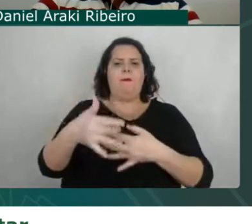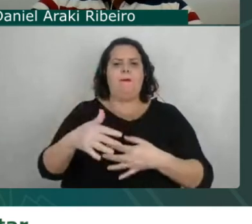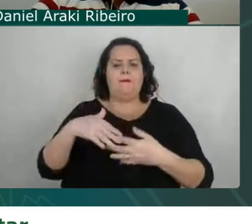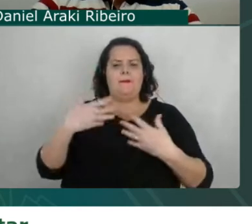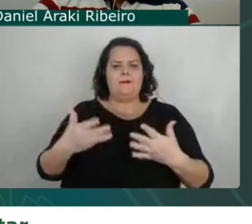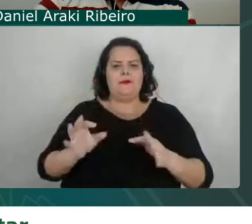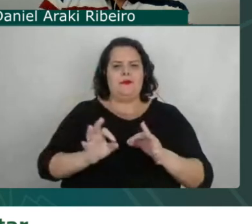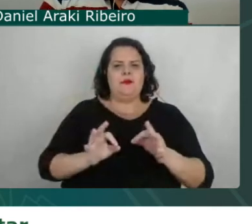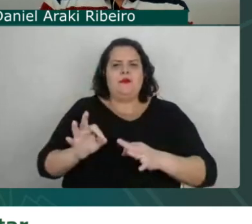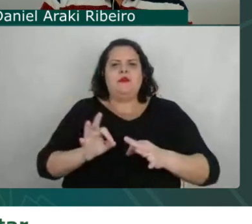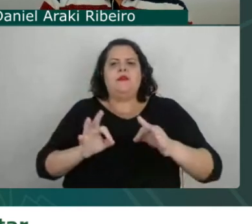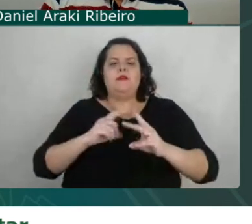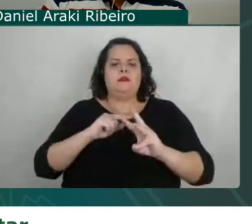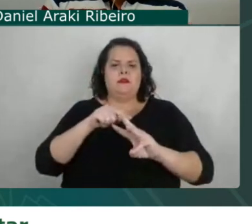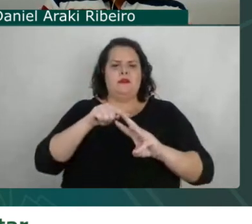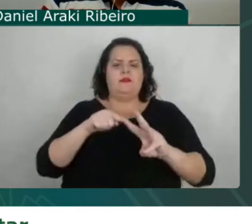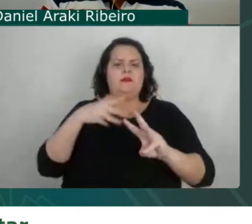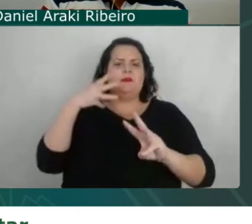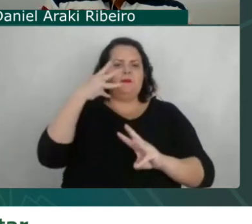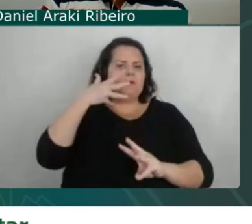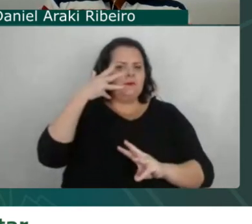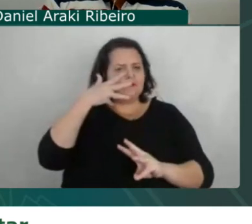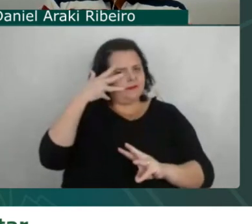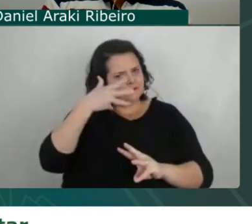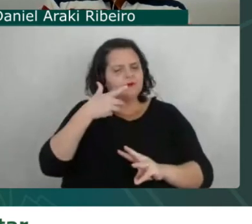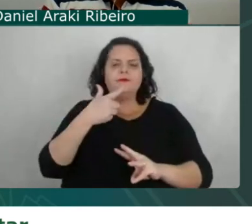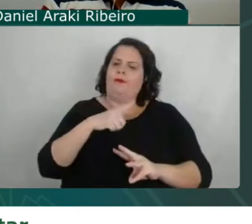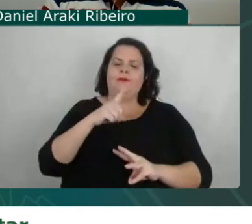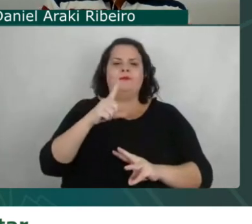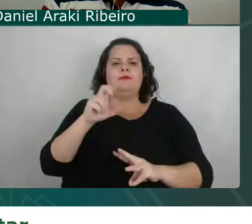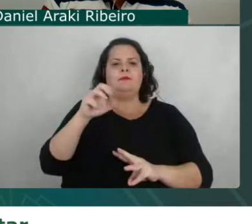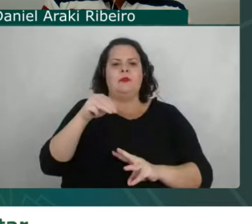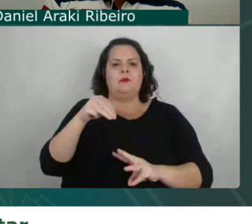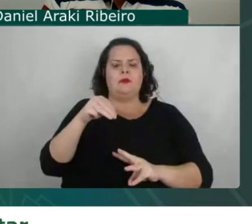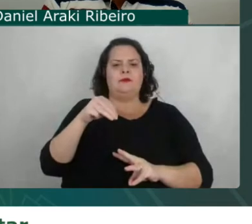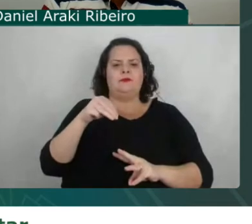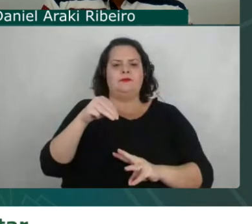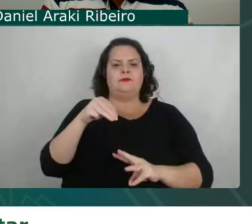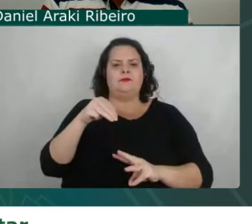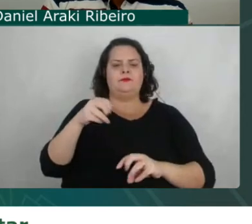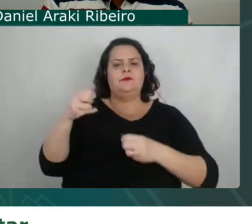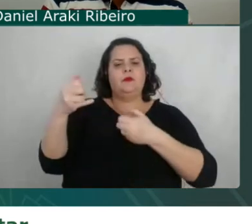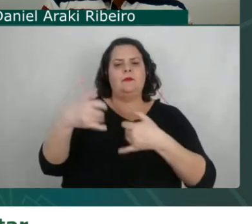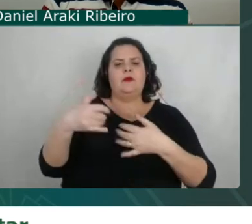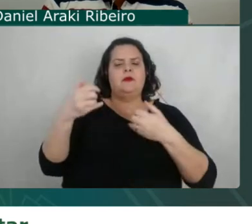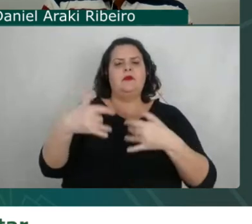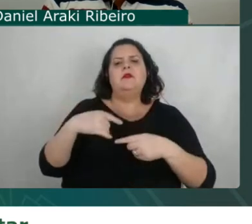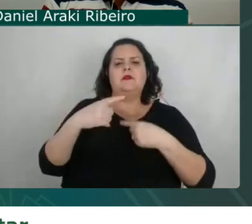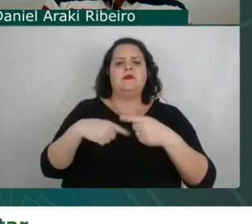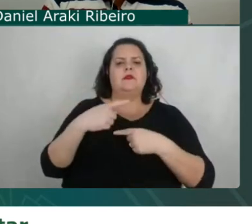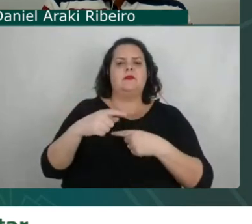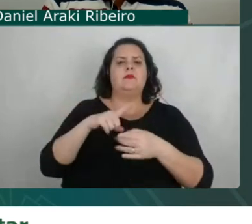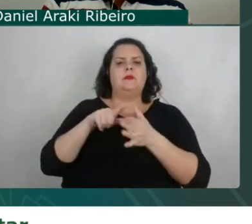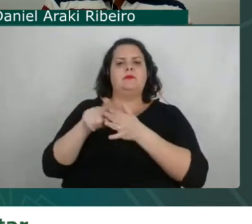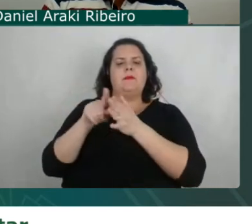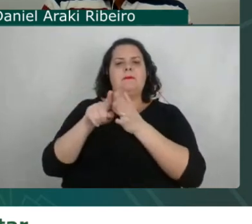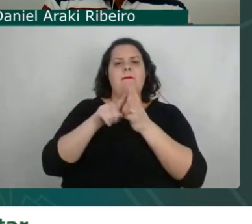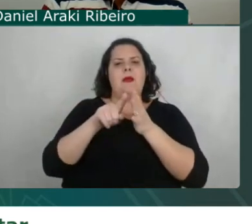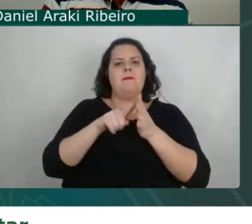as três palestras, cada um vai ter os seus 15 minutos para apresentar, e depois eu vou abrir para as perguntas e a